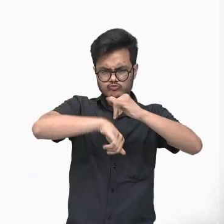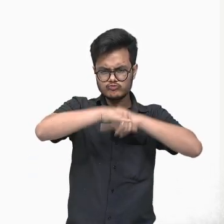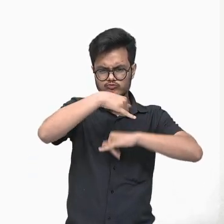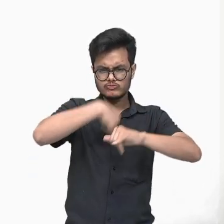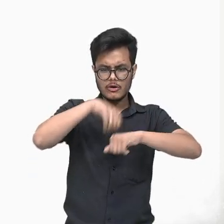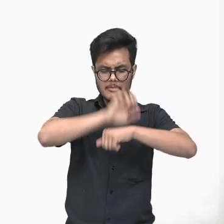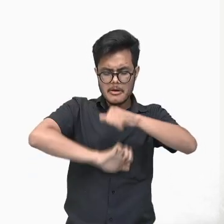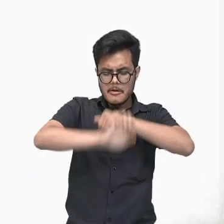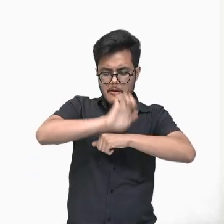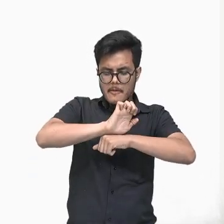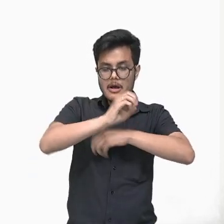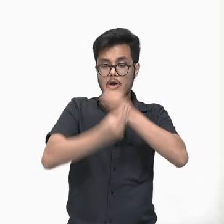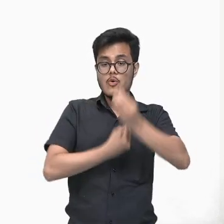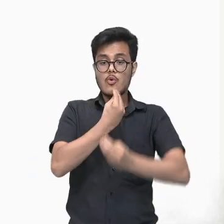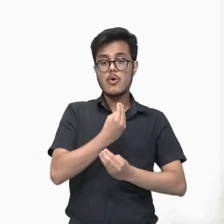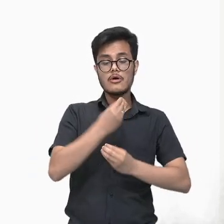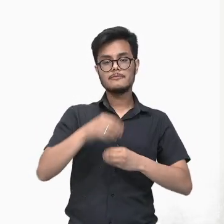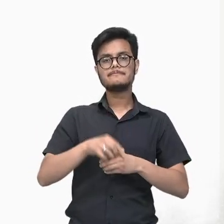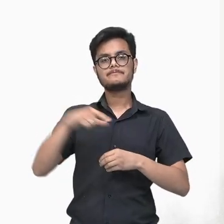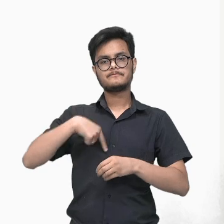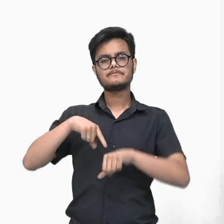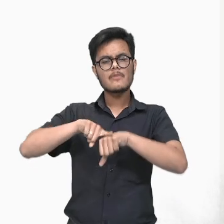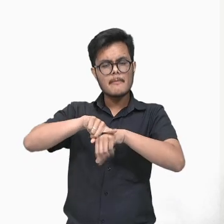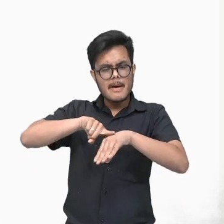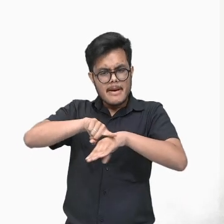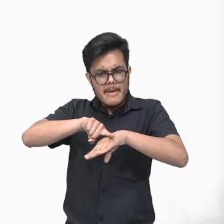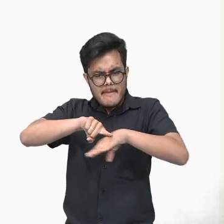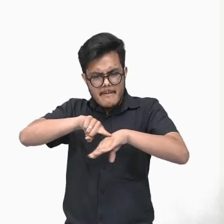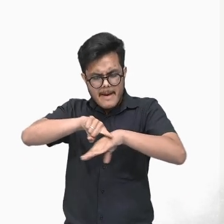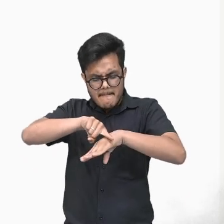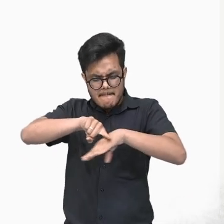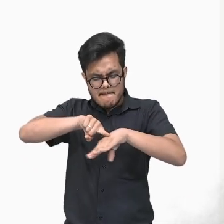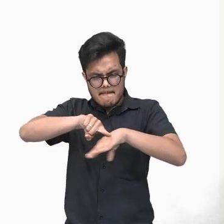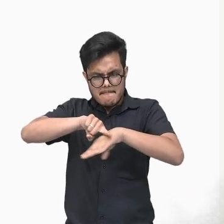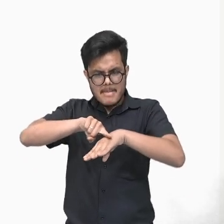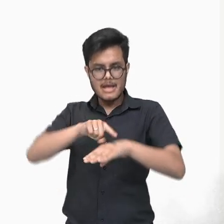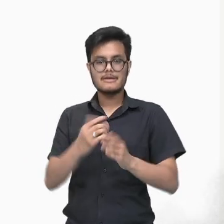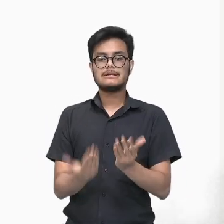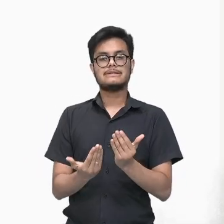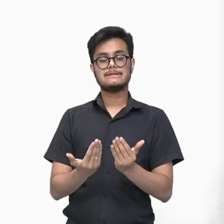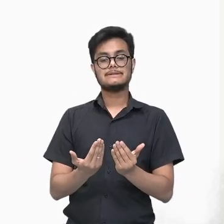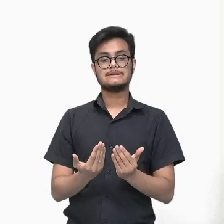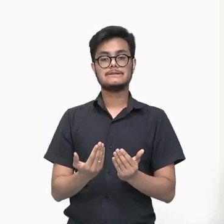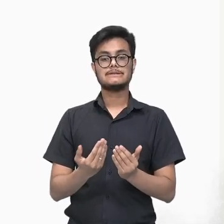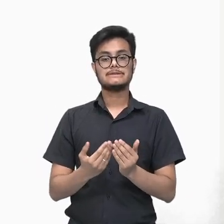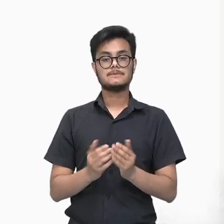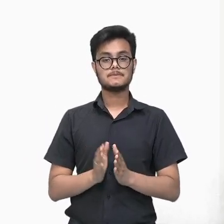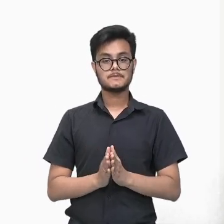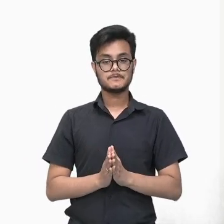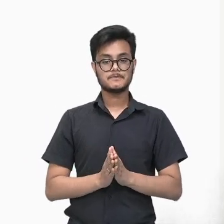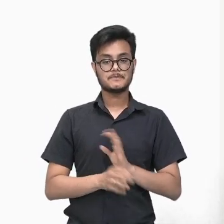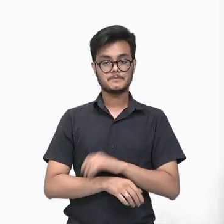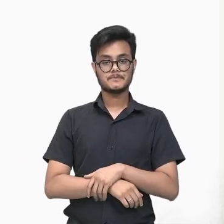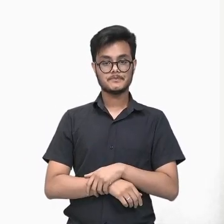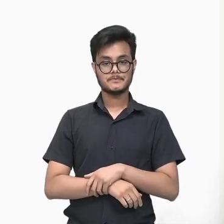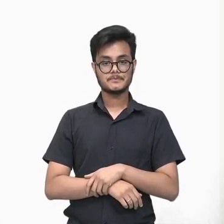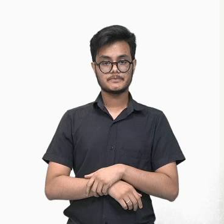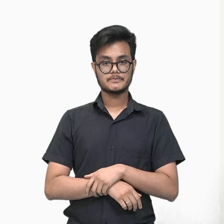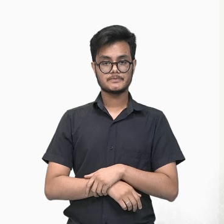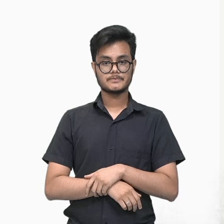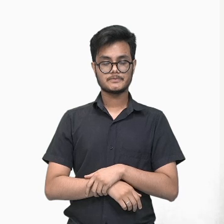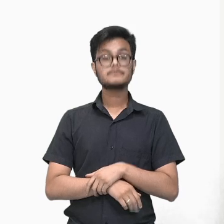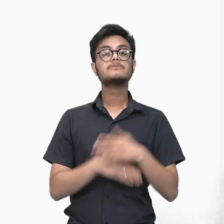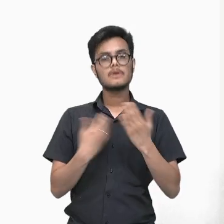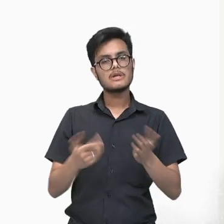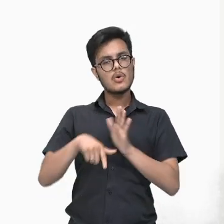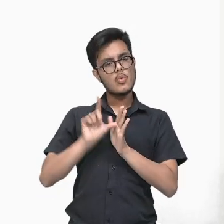causa vai atritar-se os dois corpos. Primeiro, o antes. Tenho dois